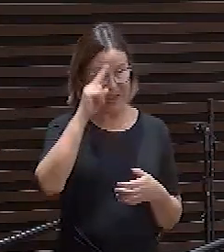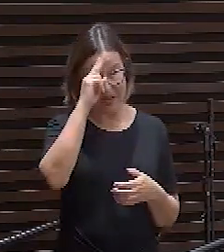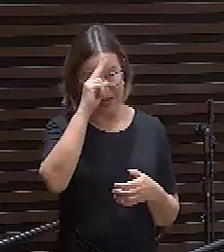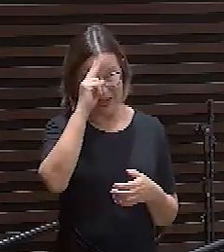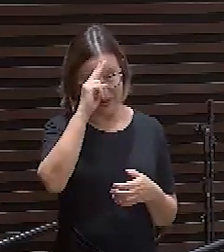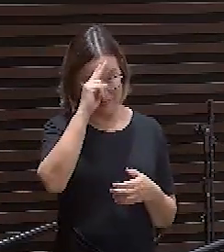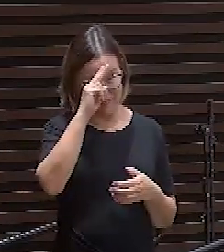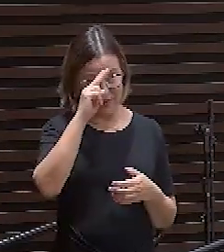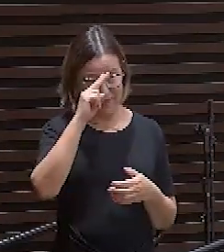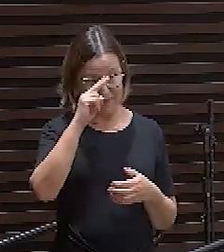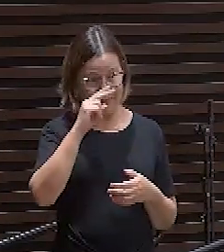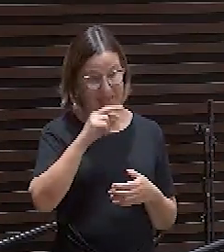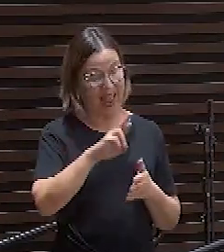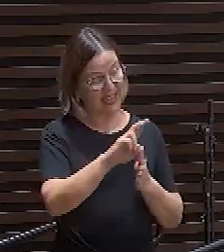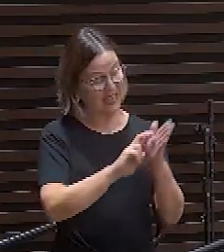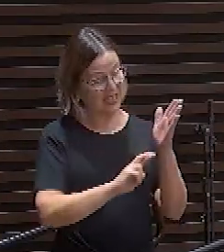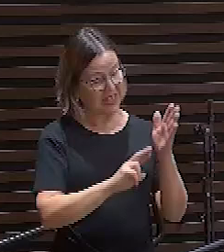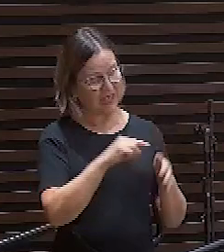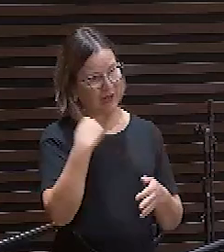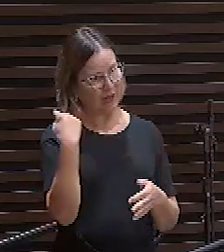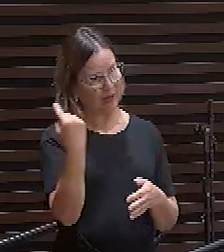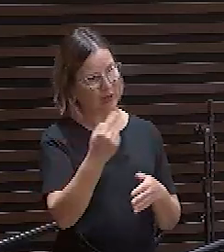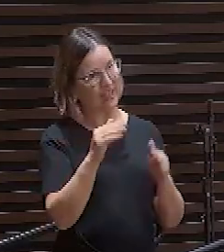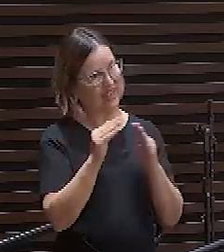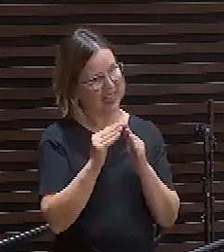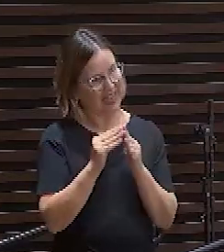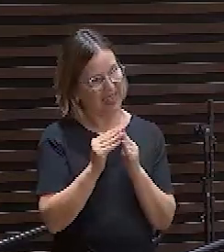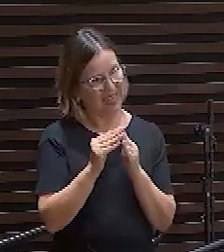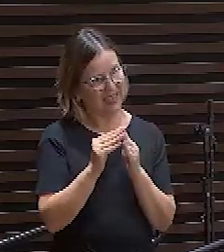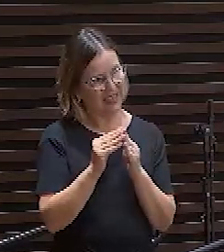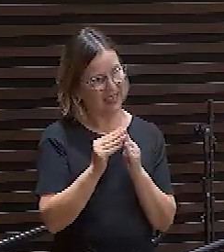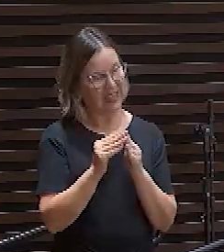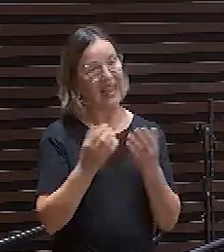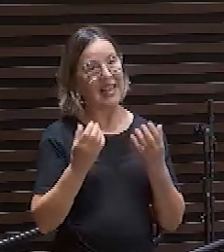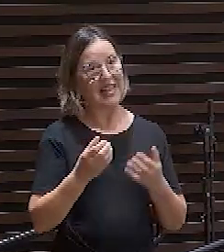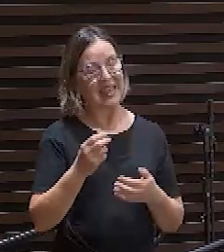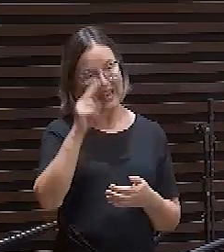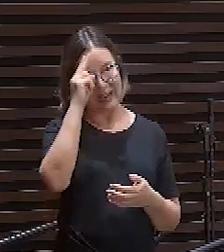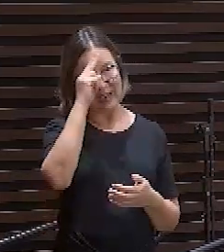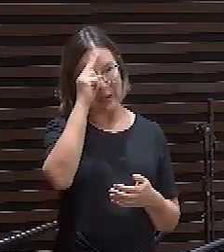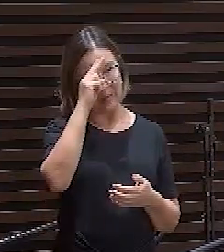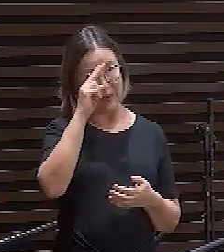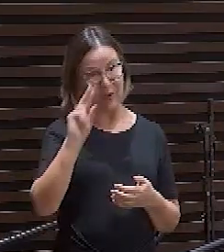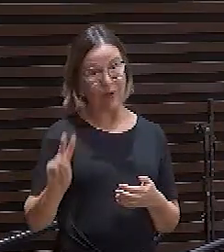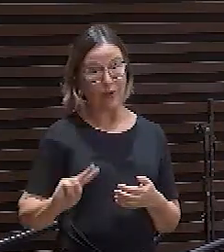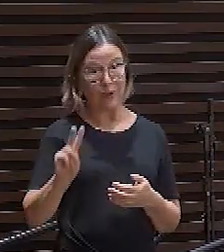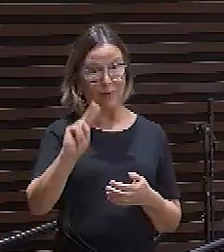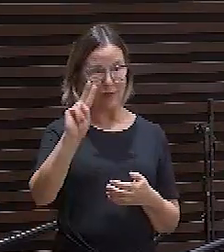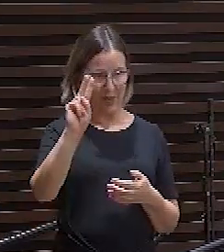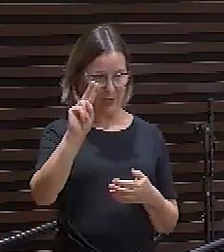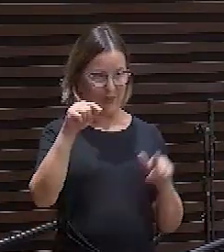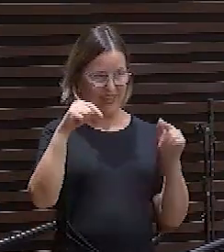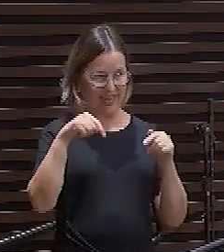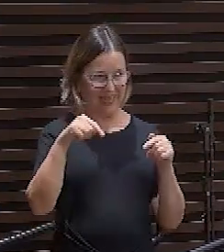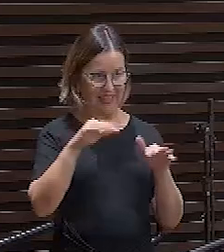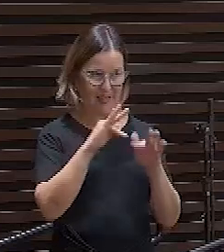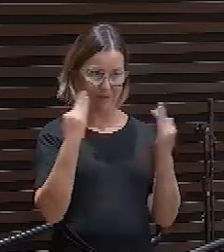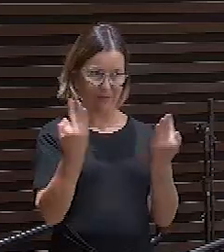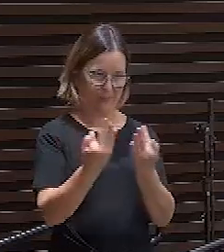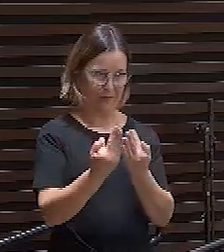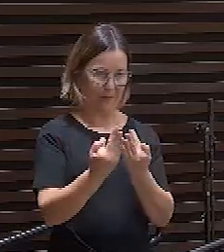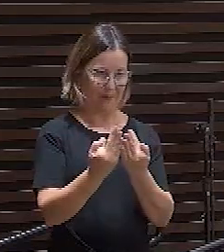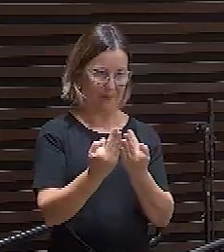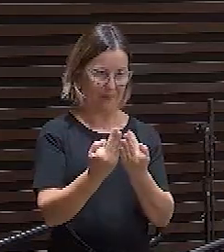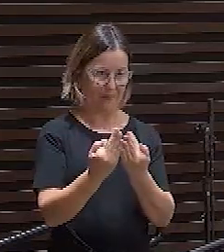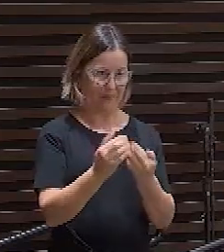da nossa casa. Eu quero te lembrar quais são os valores que nós professamos aqui na nossa casa.